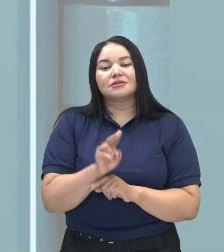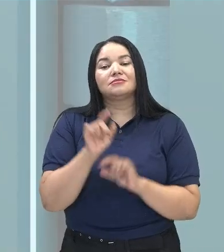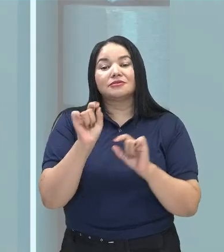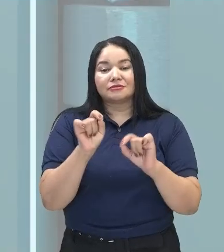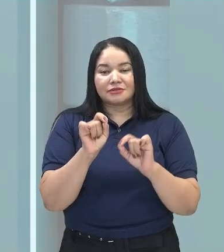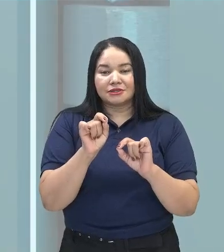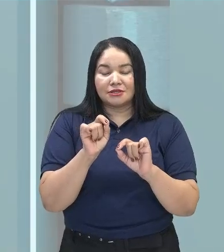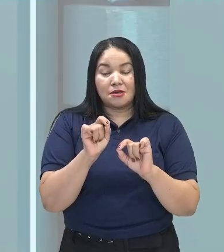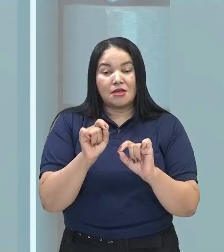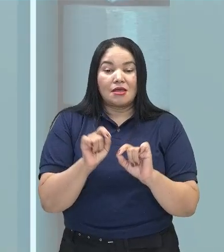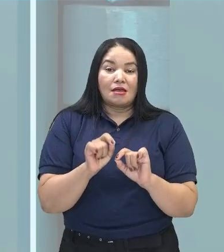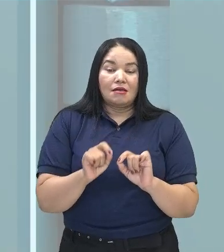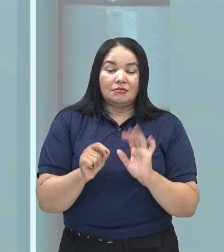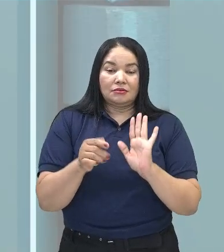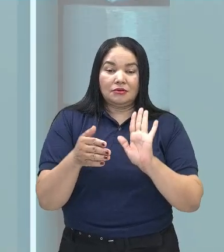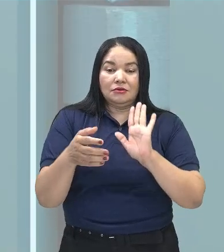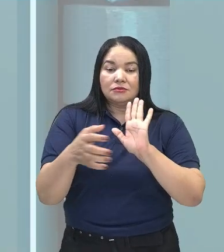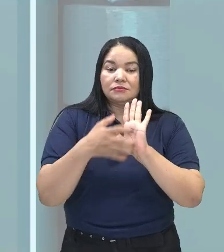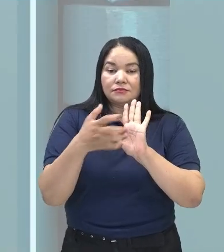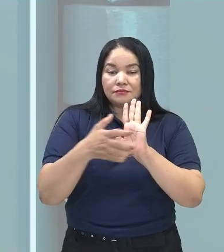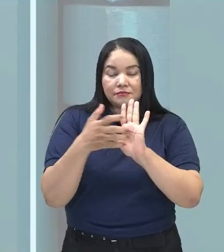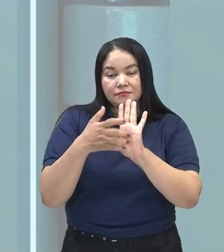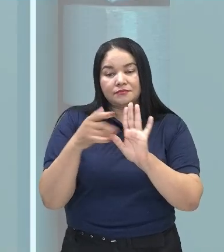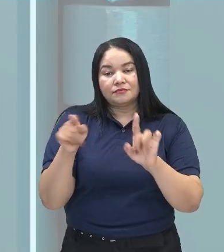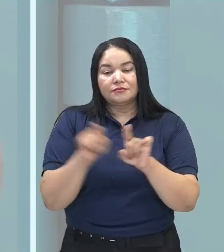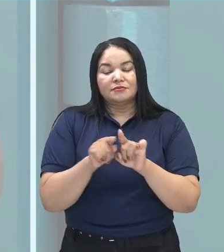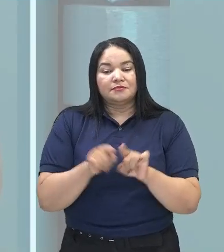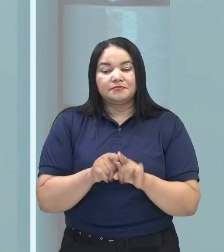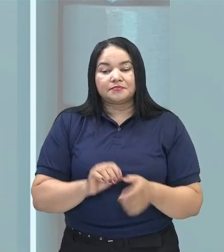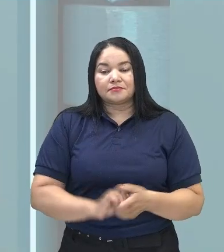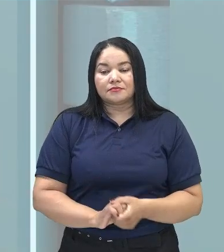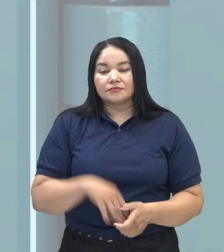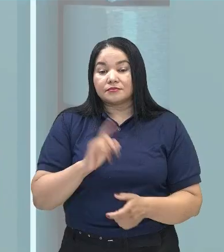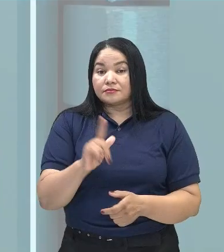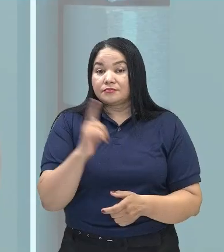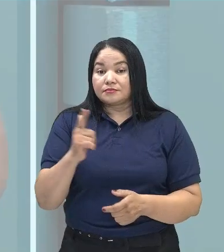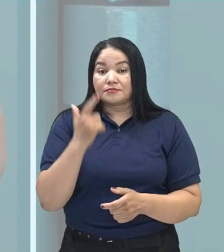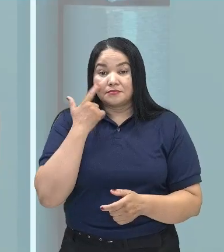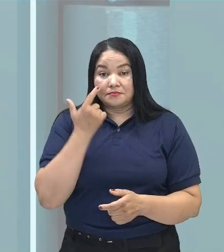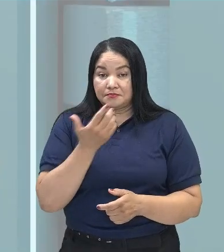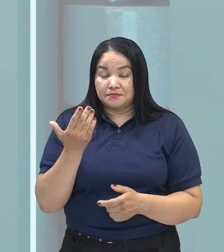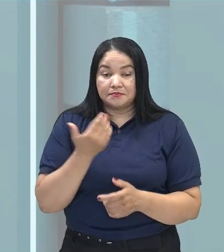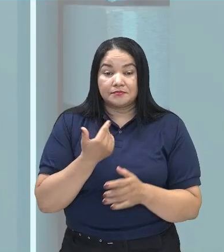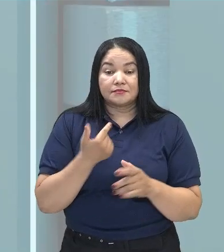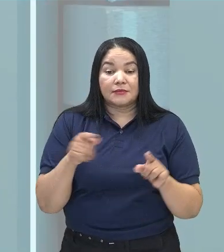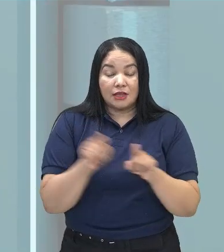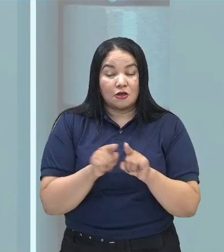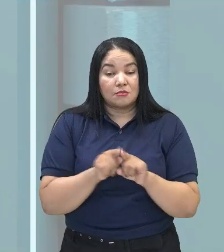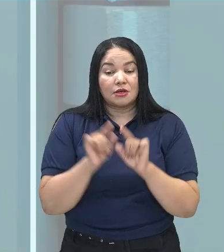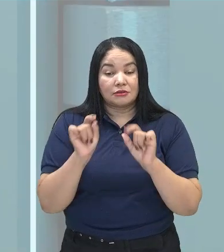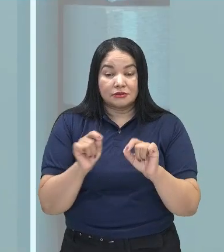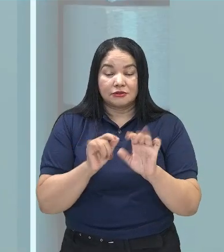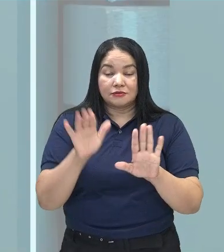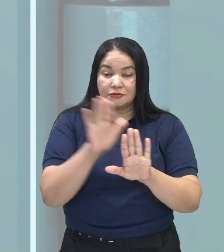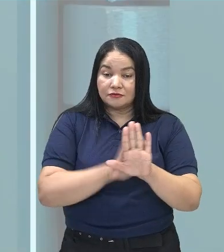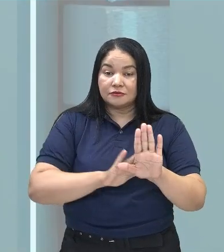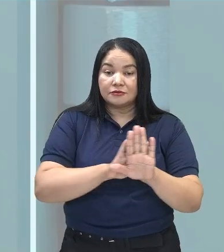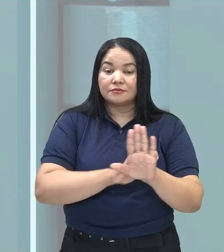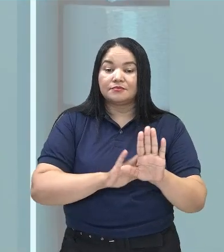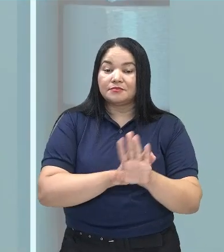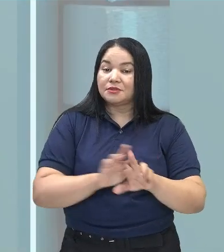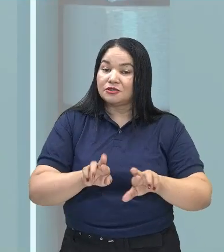ênfase naquilo que a gente está falando. Vimos o eufemismo, que já é diferente,